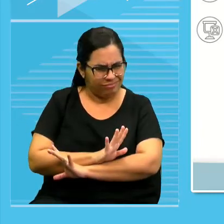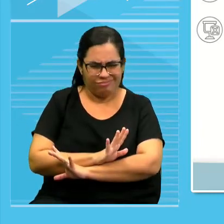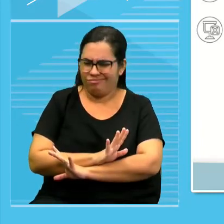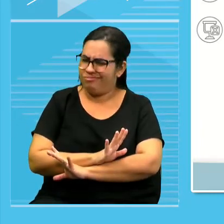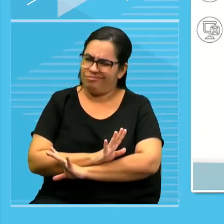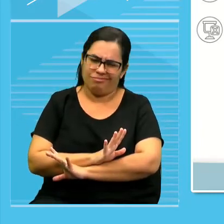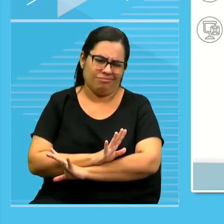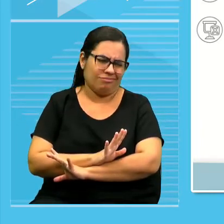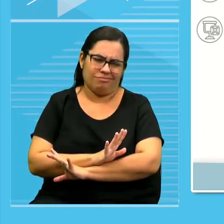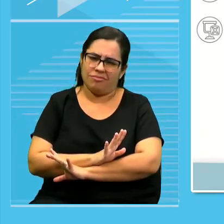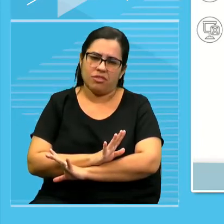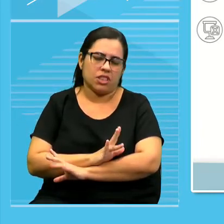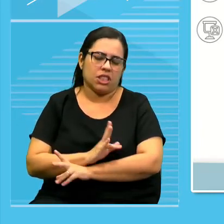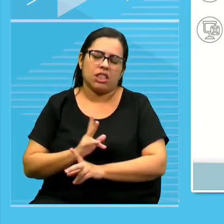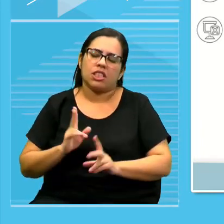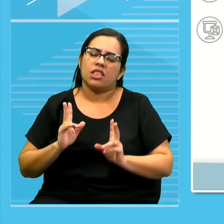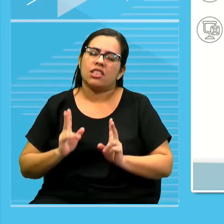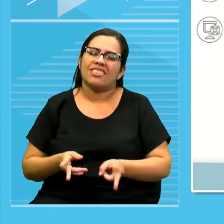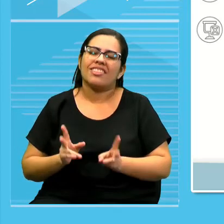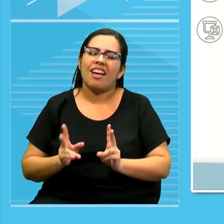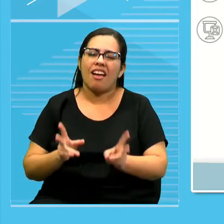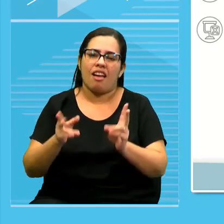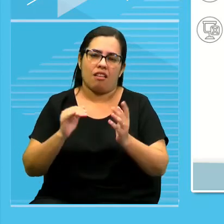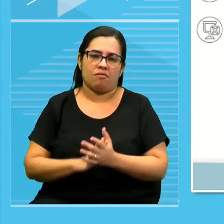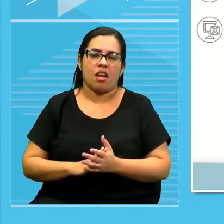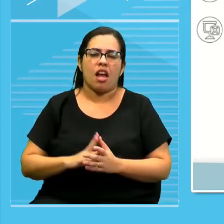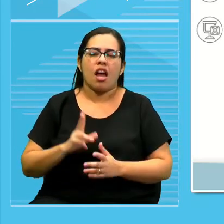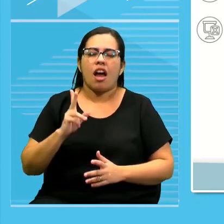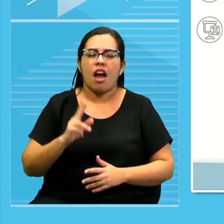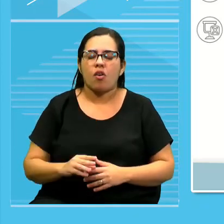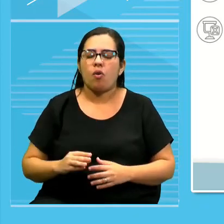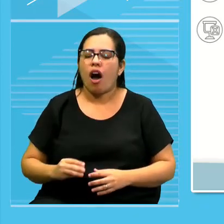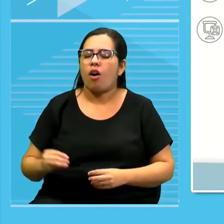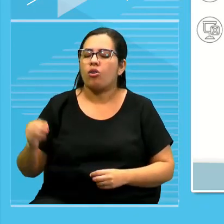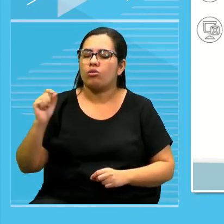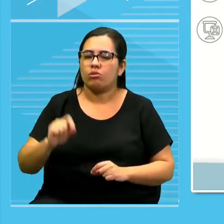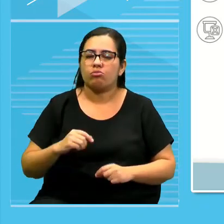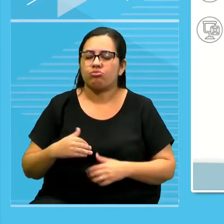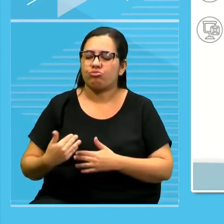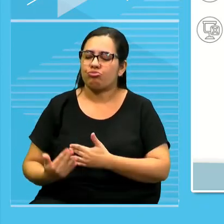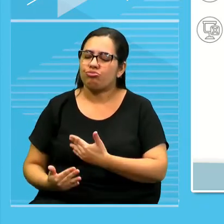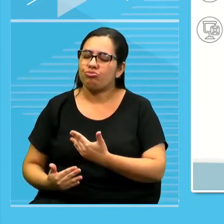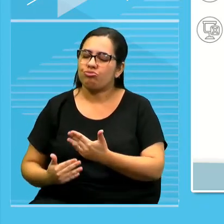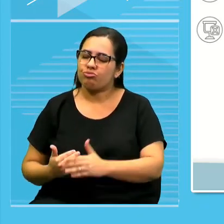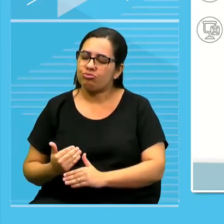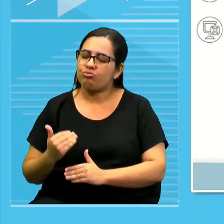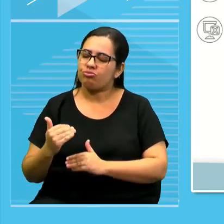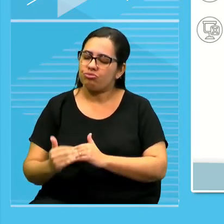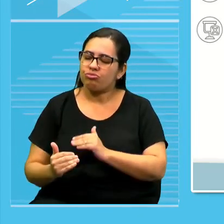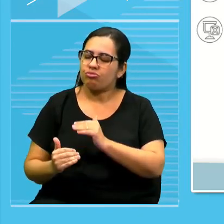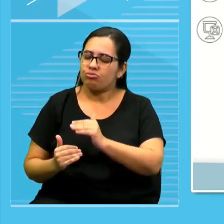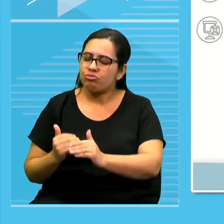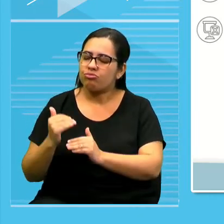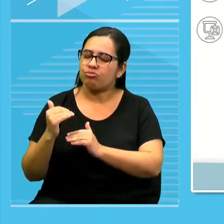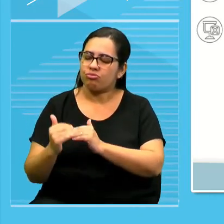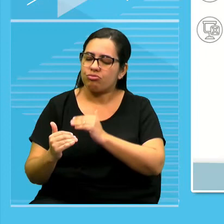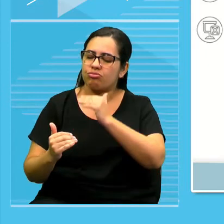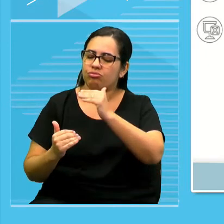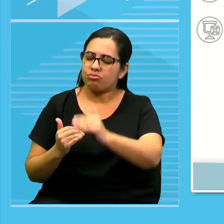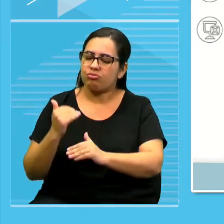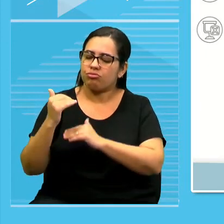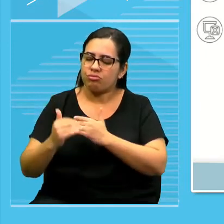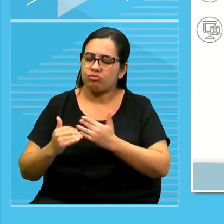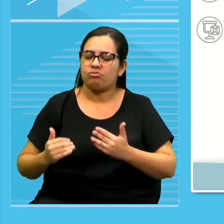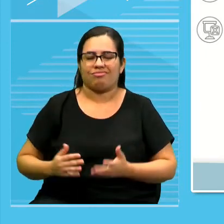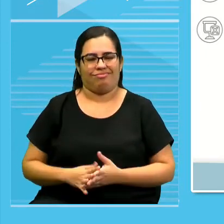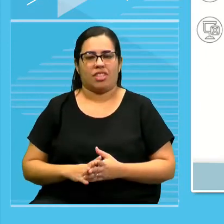é uma construção social a medida que você se desenvolve na sociedade tu vai formando a